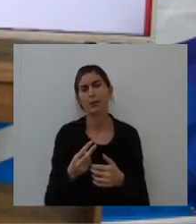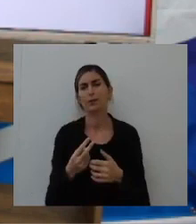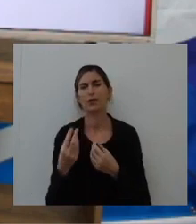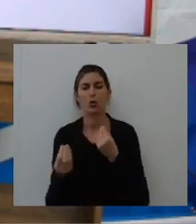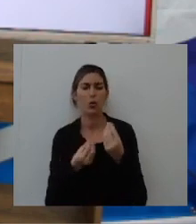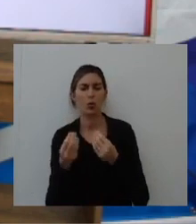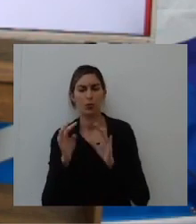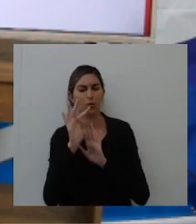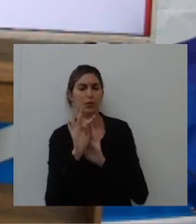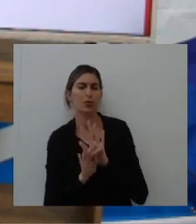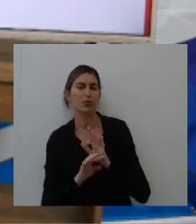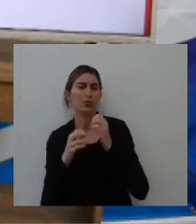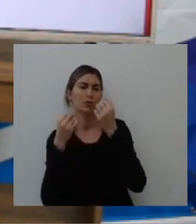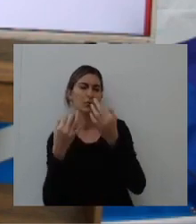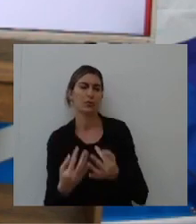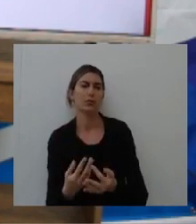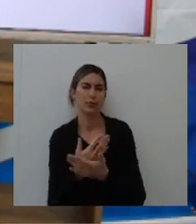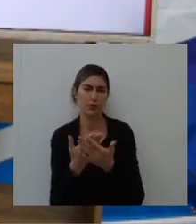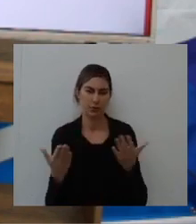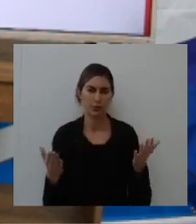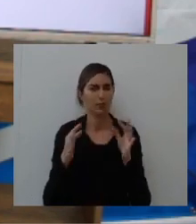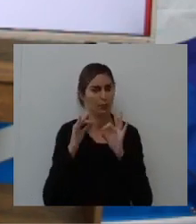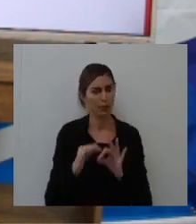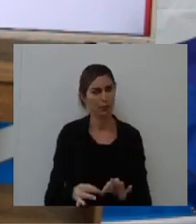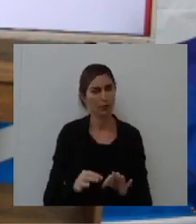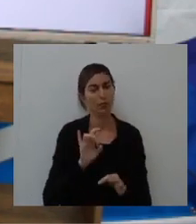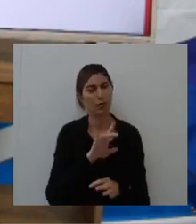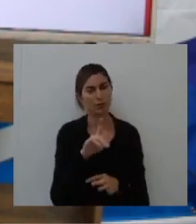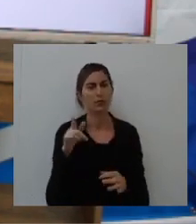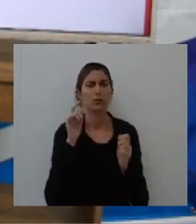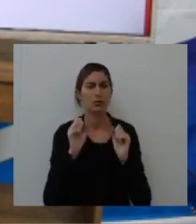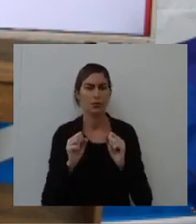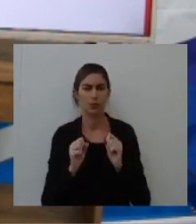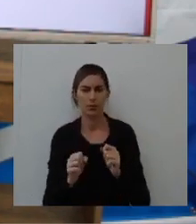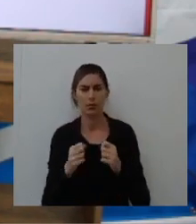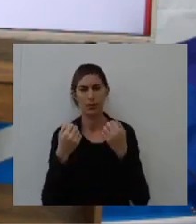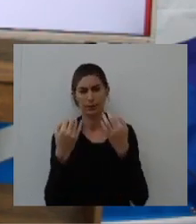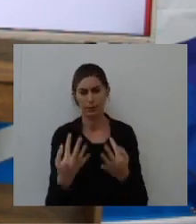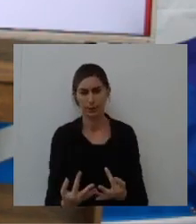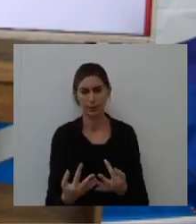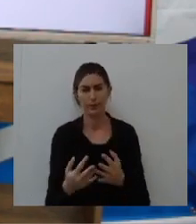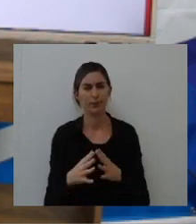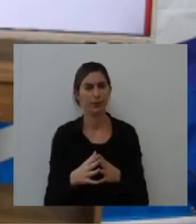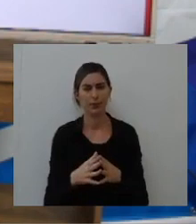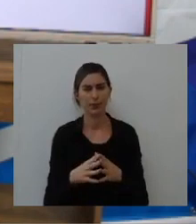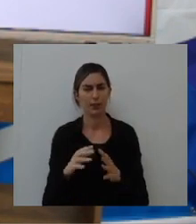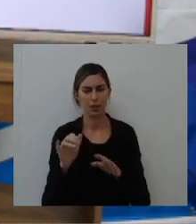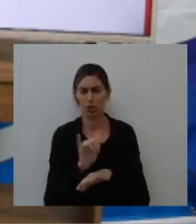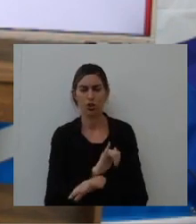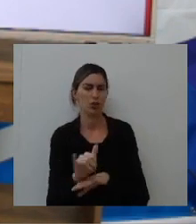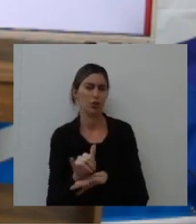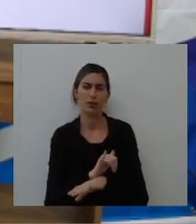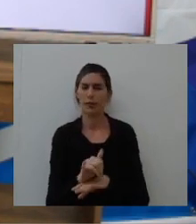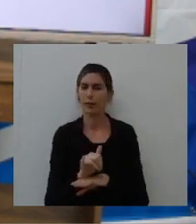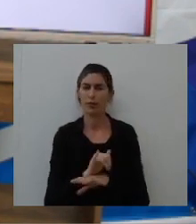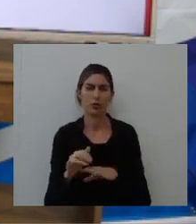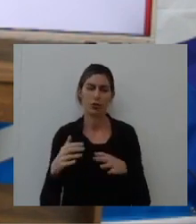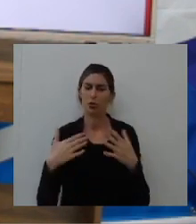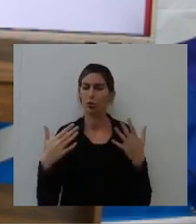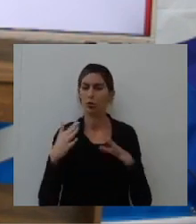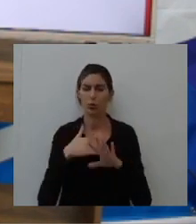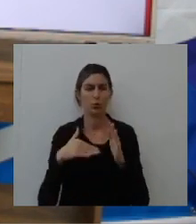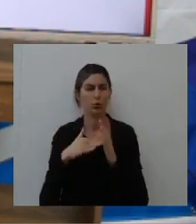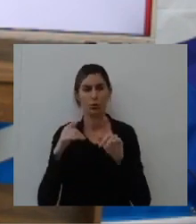o que é que o texto traz para você, certo? E só assim você vai poder se posicionar. Estratégia que funcione para todo tipo